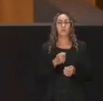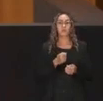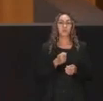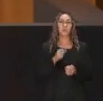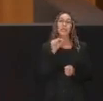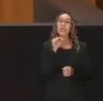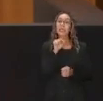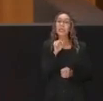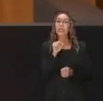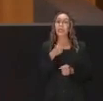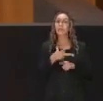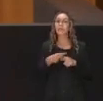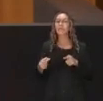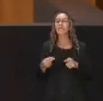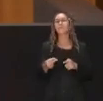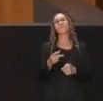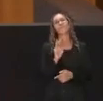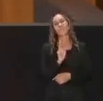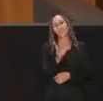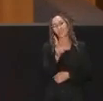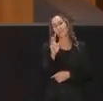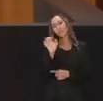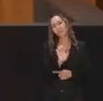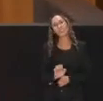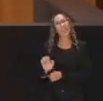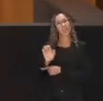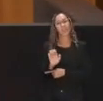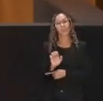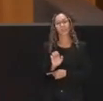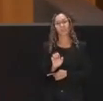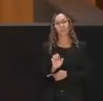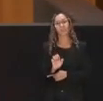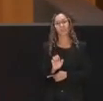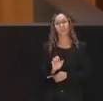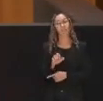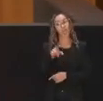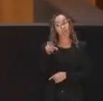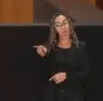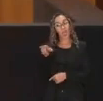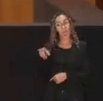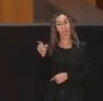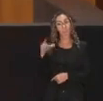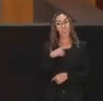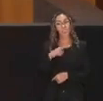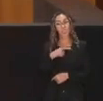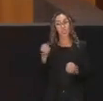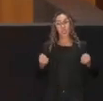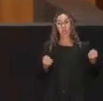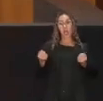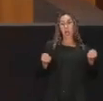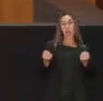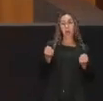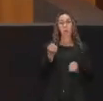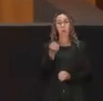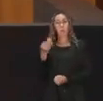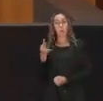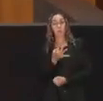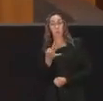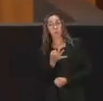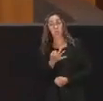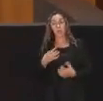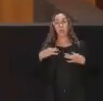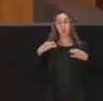com isso aí? É o Estado. Quem é que põe eles a andar de carro bom, camisa boa, da família? Somos nós.